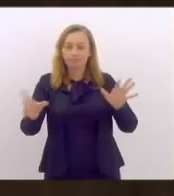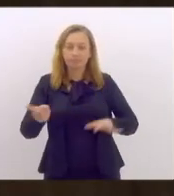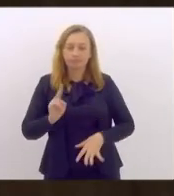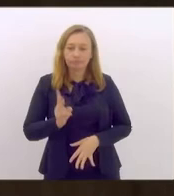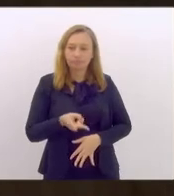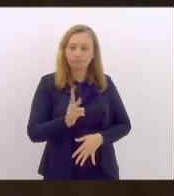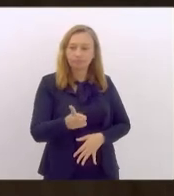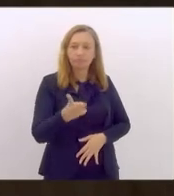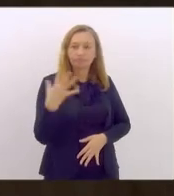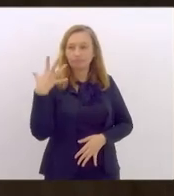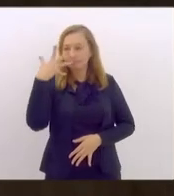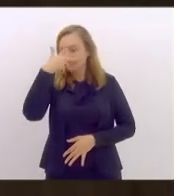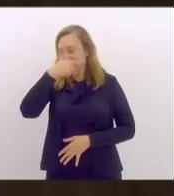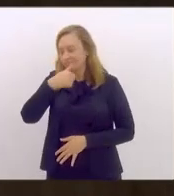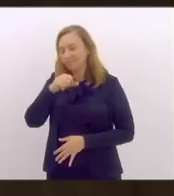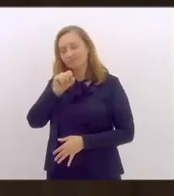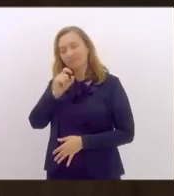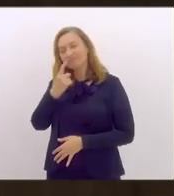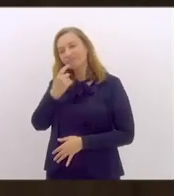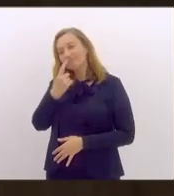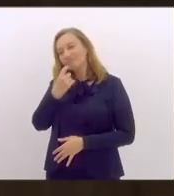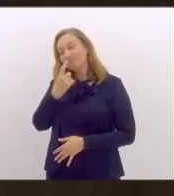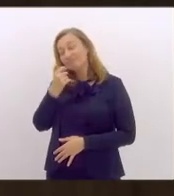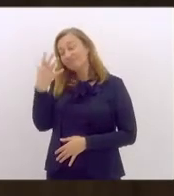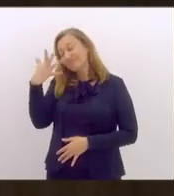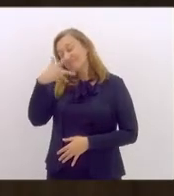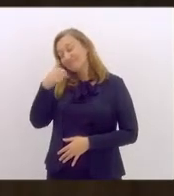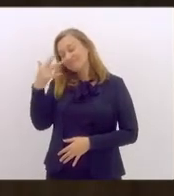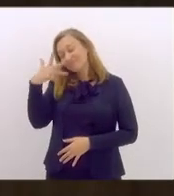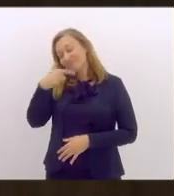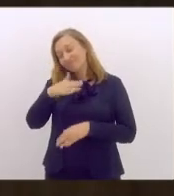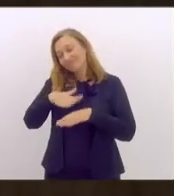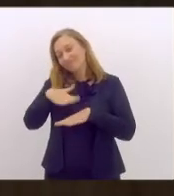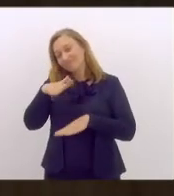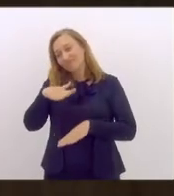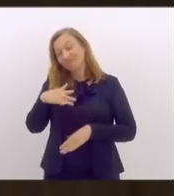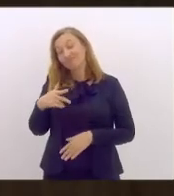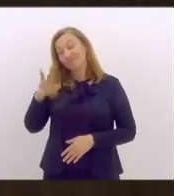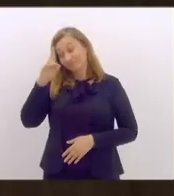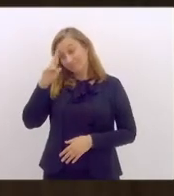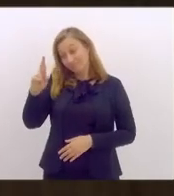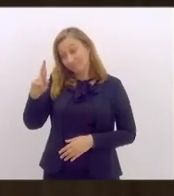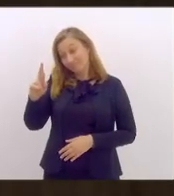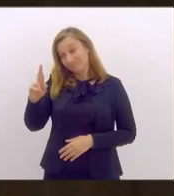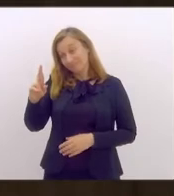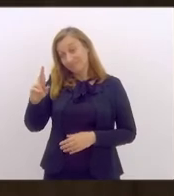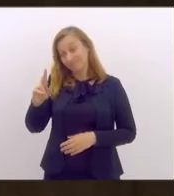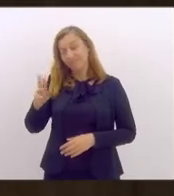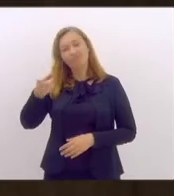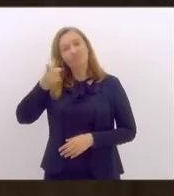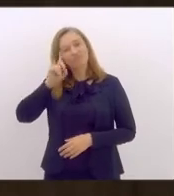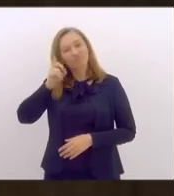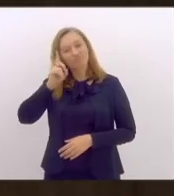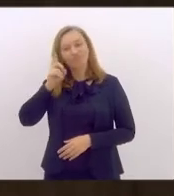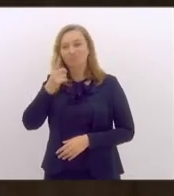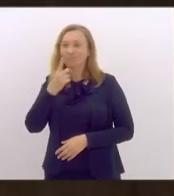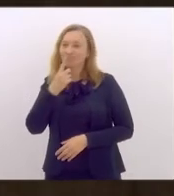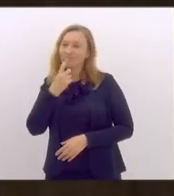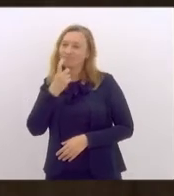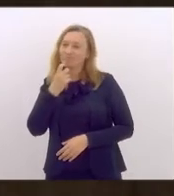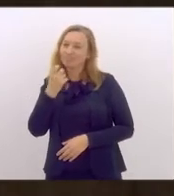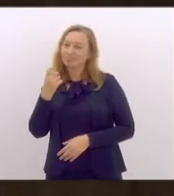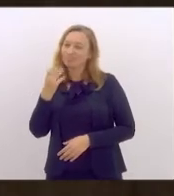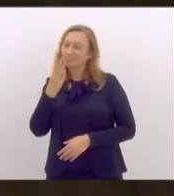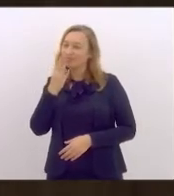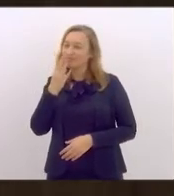lindo de vermelho cada vez mais lindo e eu se fosse o senhor eu viria todo dia de vermelho que é uma